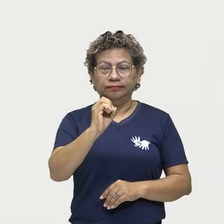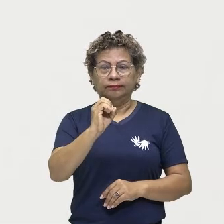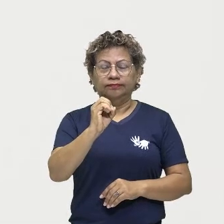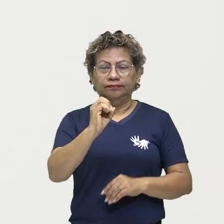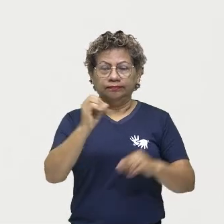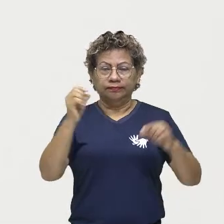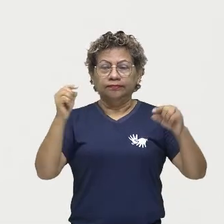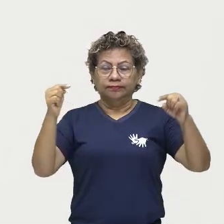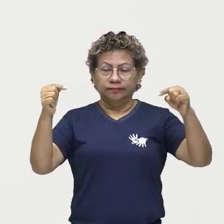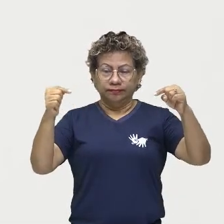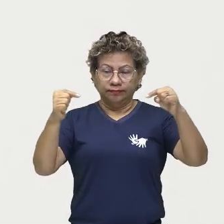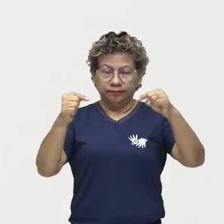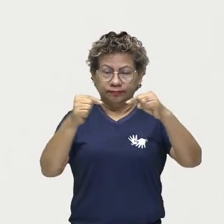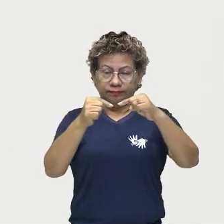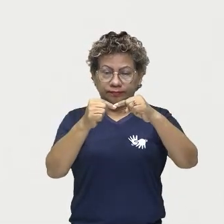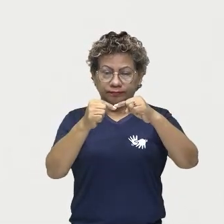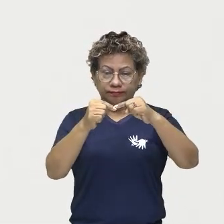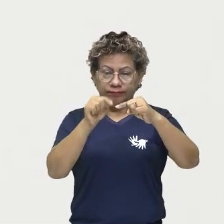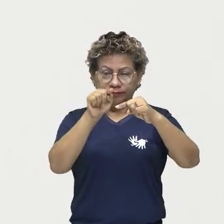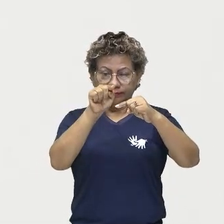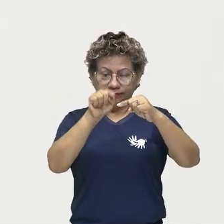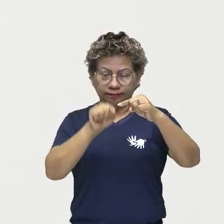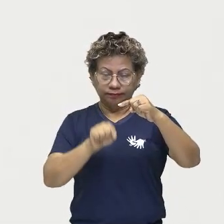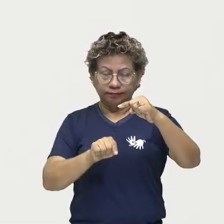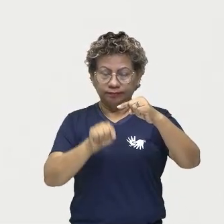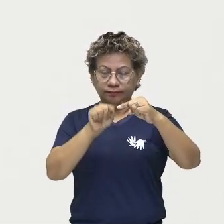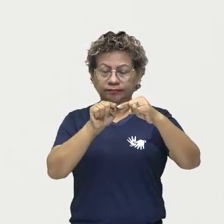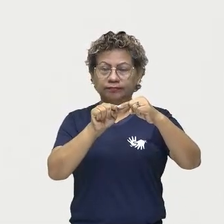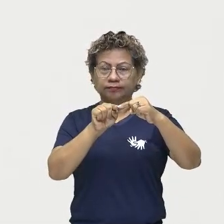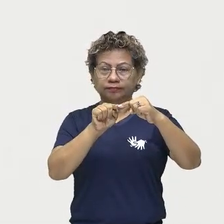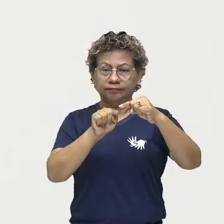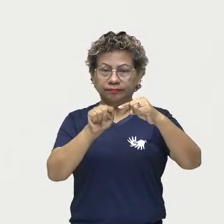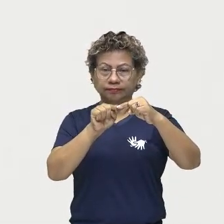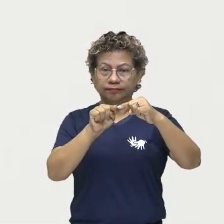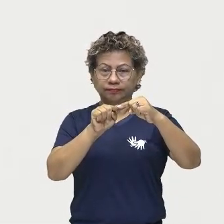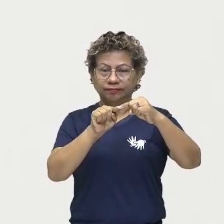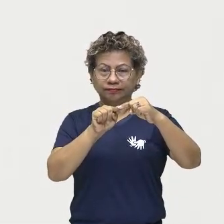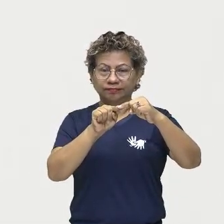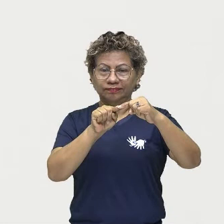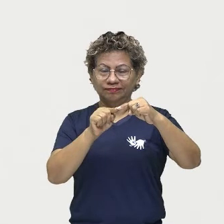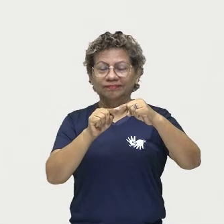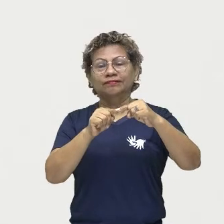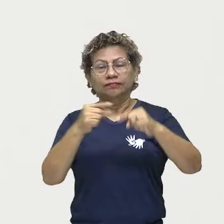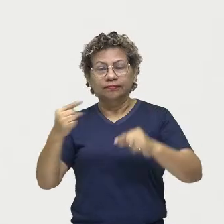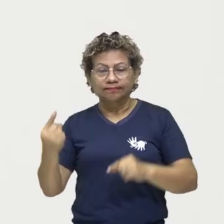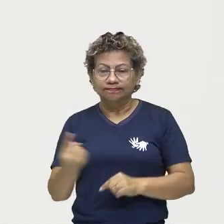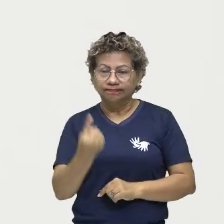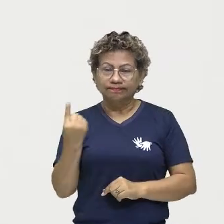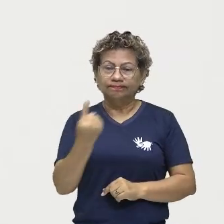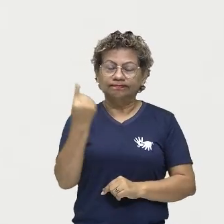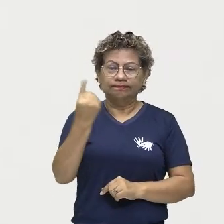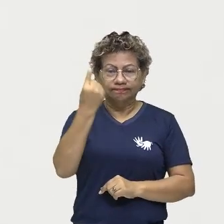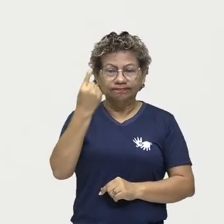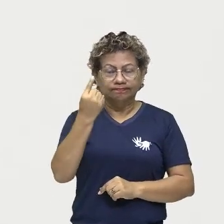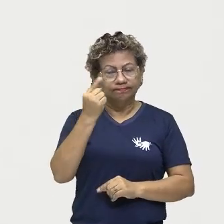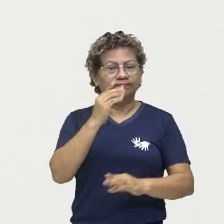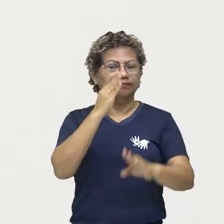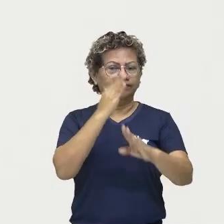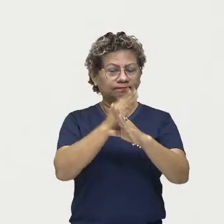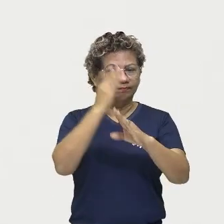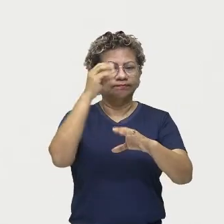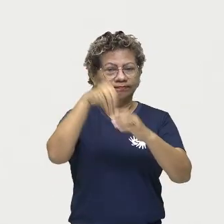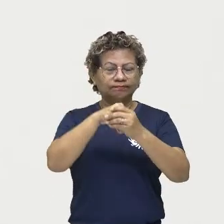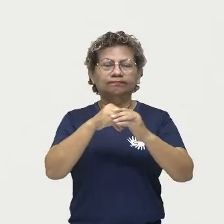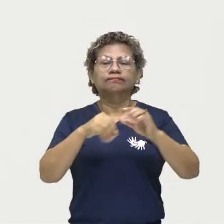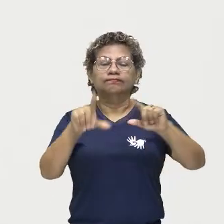quando encontramos a interseção entre as alturas relativas de um triângulo.